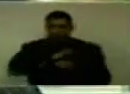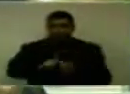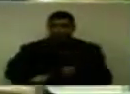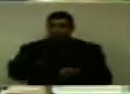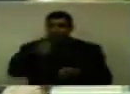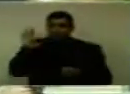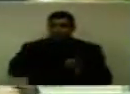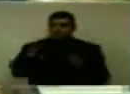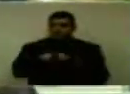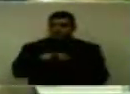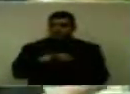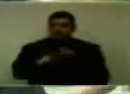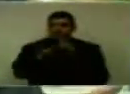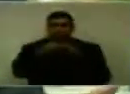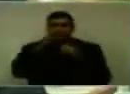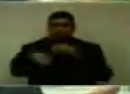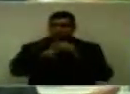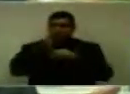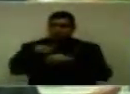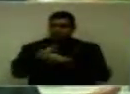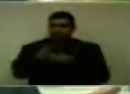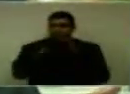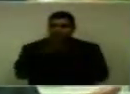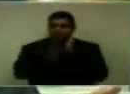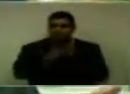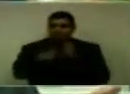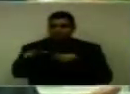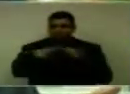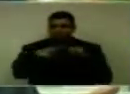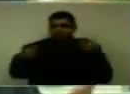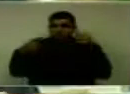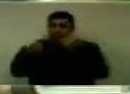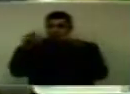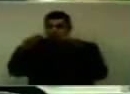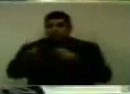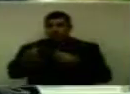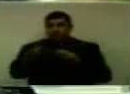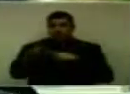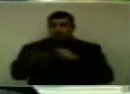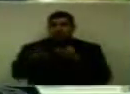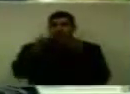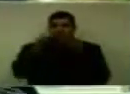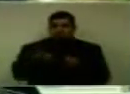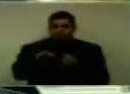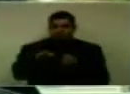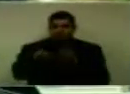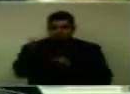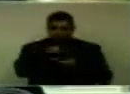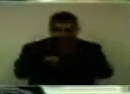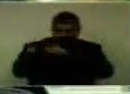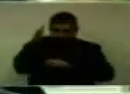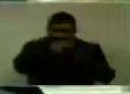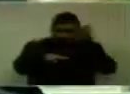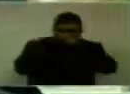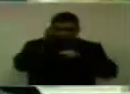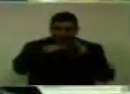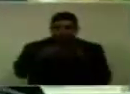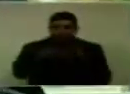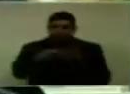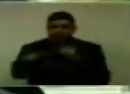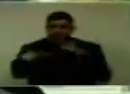ex-prefeito Serafim e de tantos outros que passaram pela gestão municipal ou que permitiram e viabilizaram